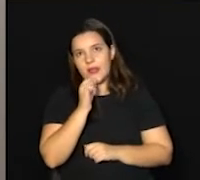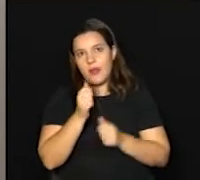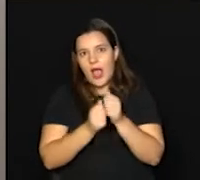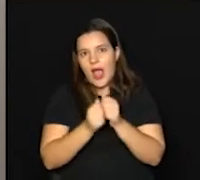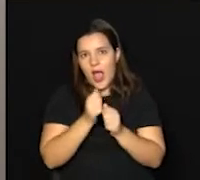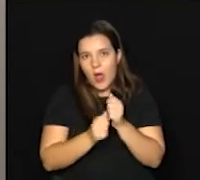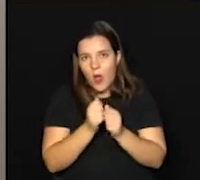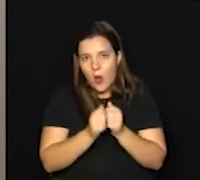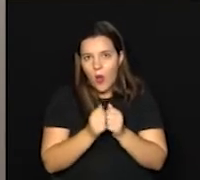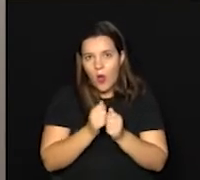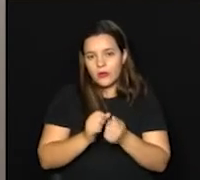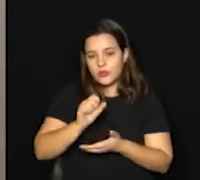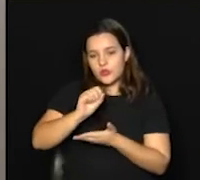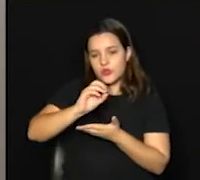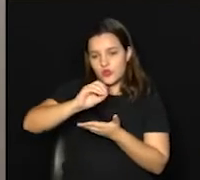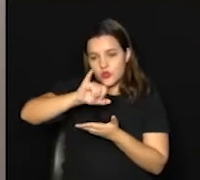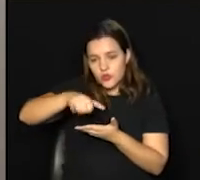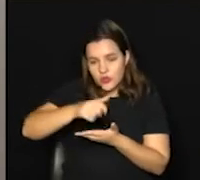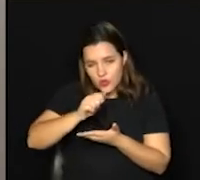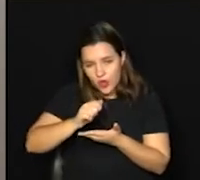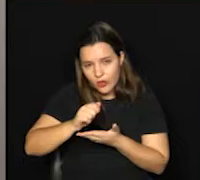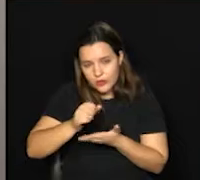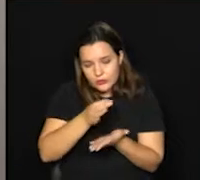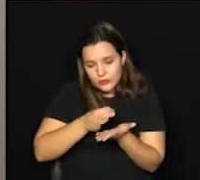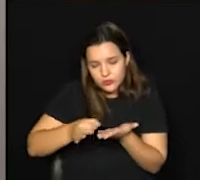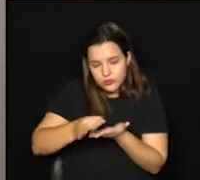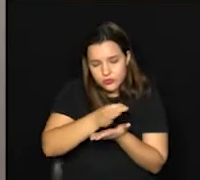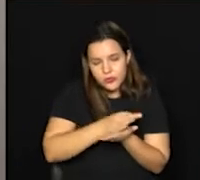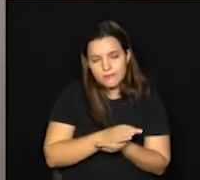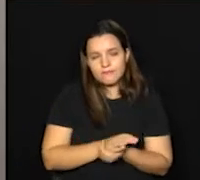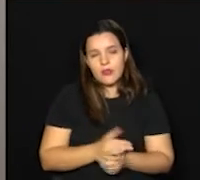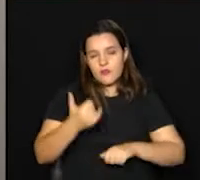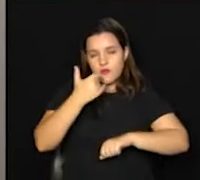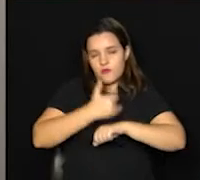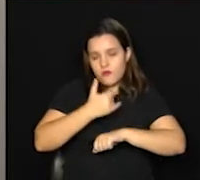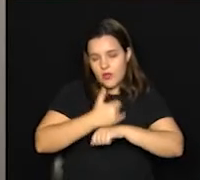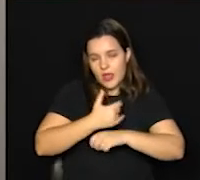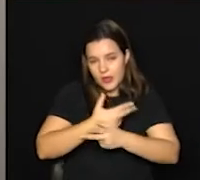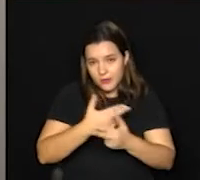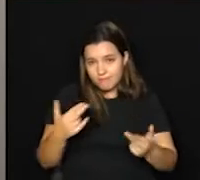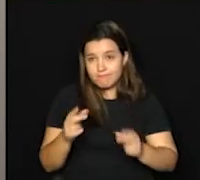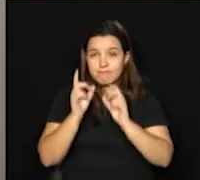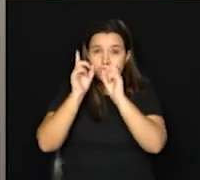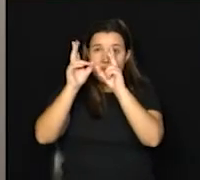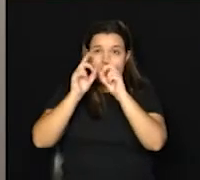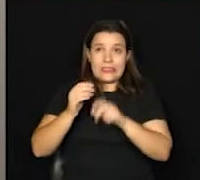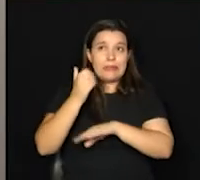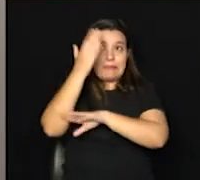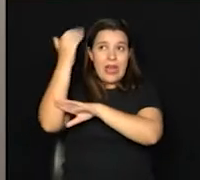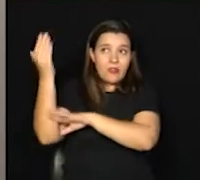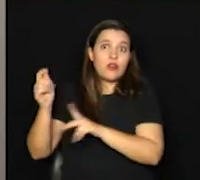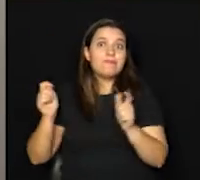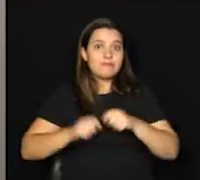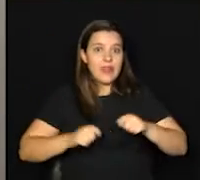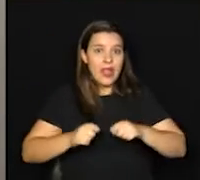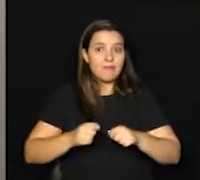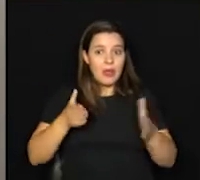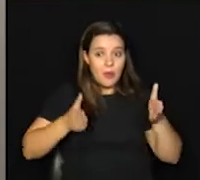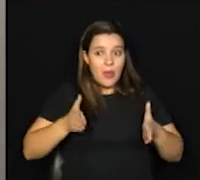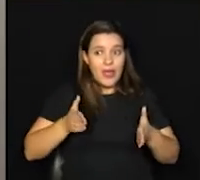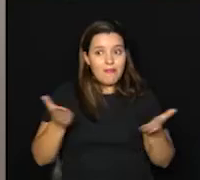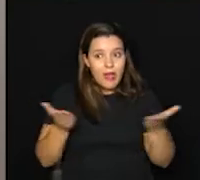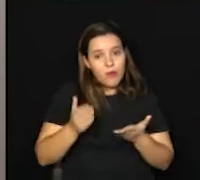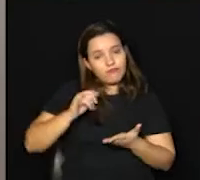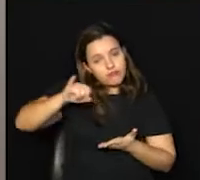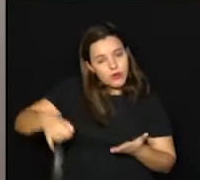a soja e com os produtos minério de ferro, outras commodities também minerais. E isso acaba